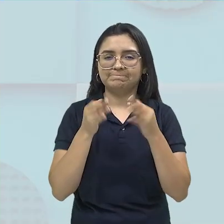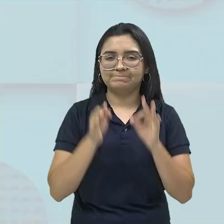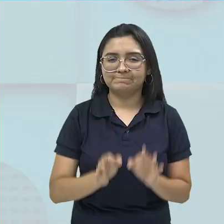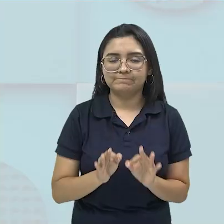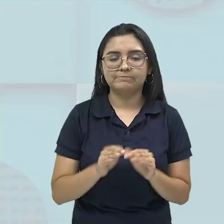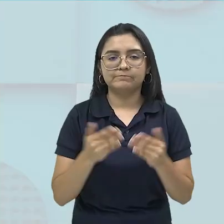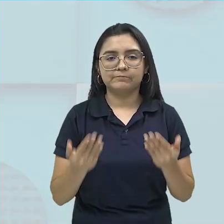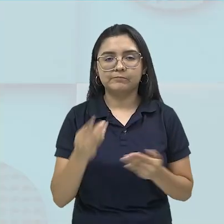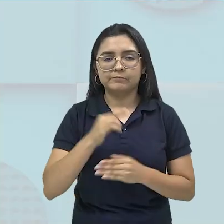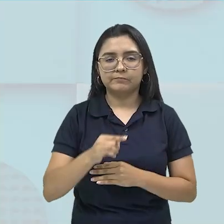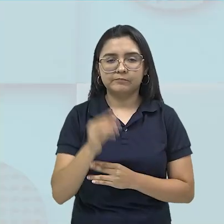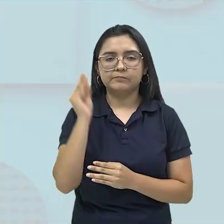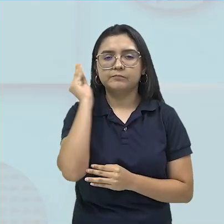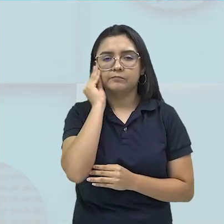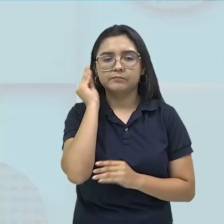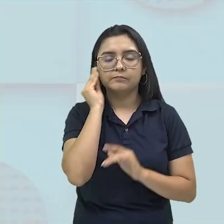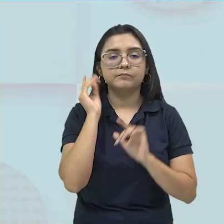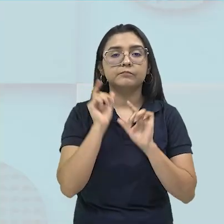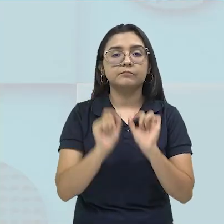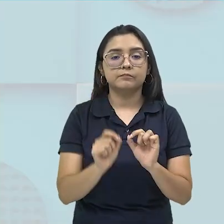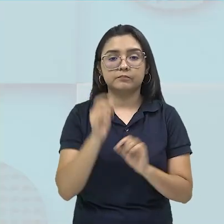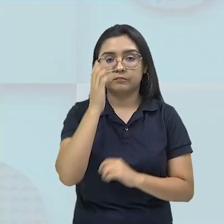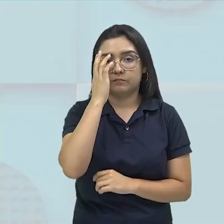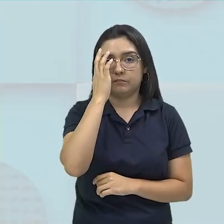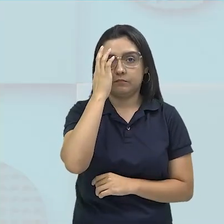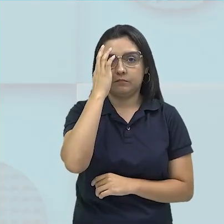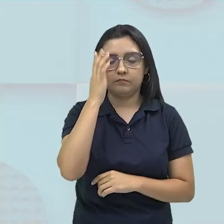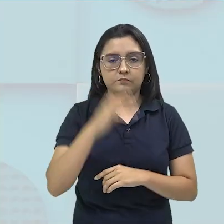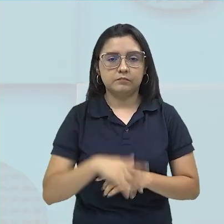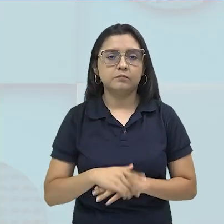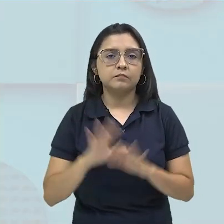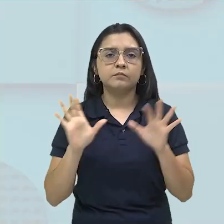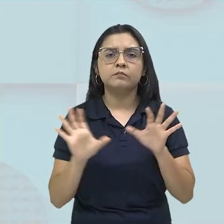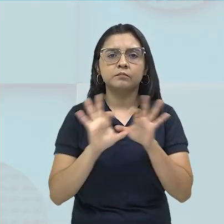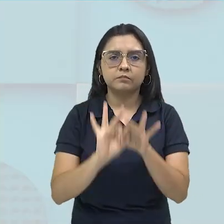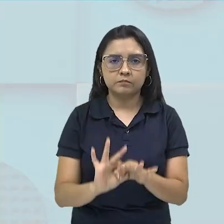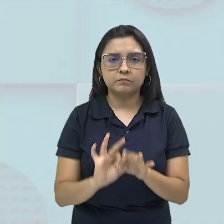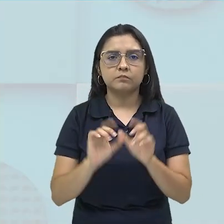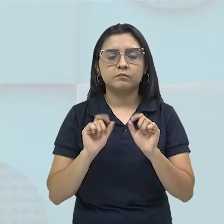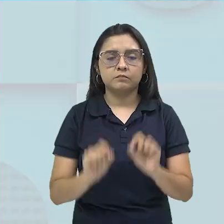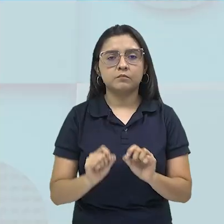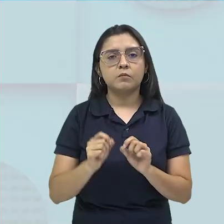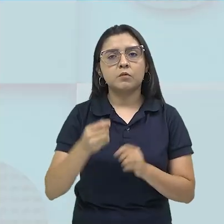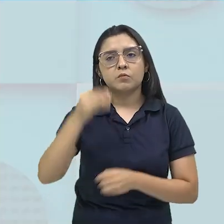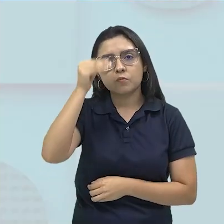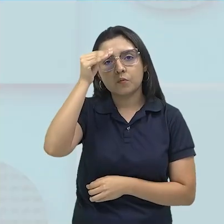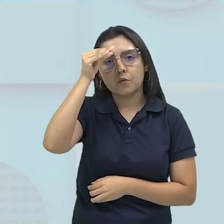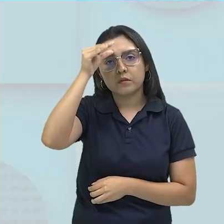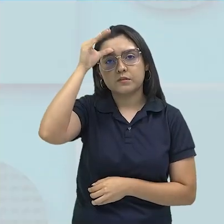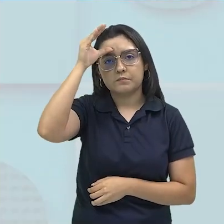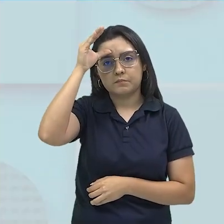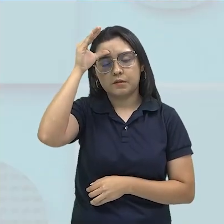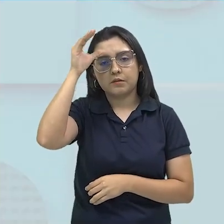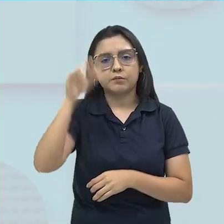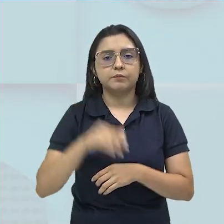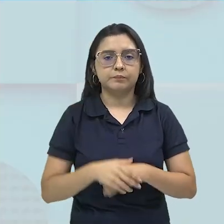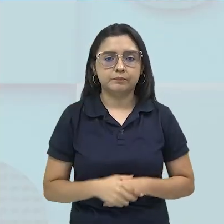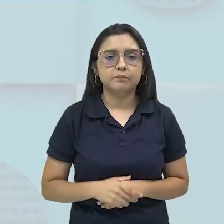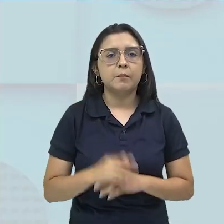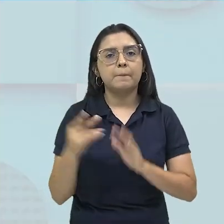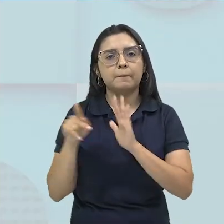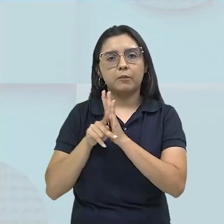Muito bem, vejam aí, né, a questão da união entre aquele conhecimento que a gente traz,